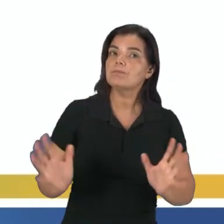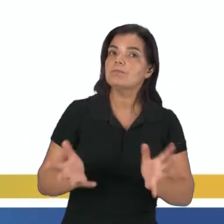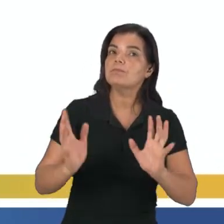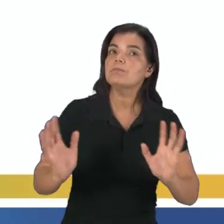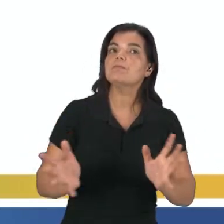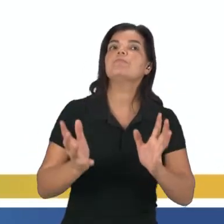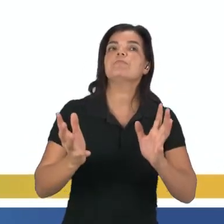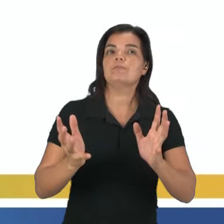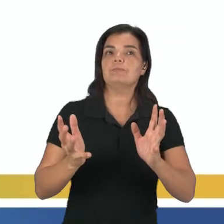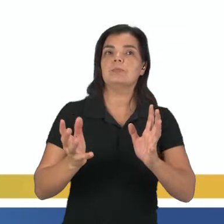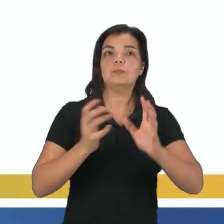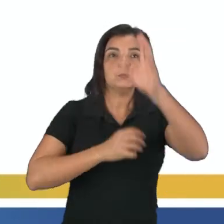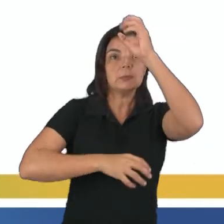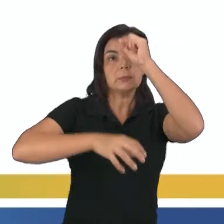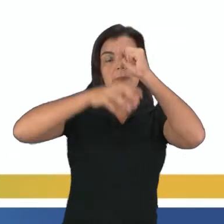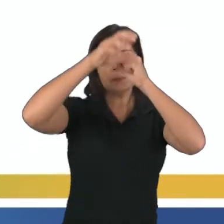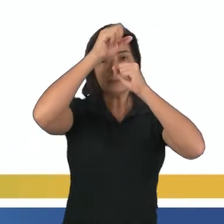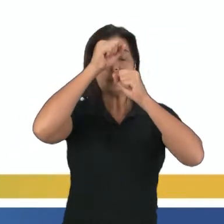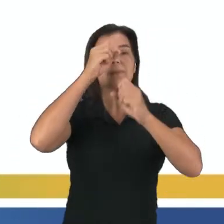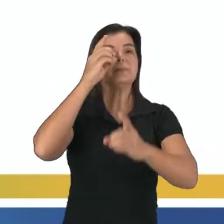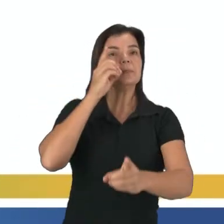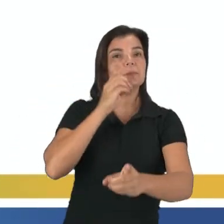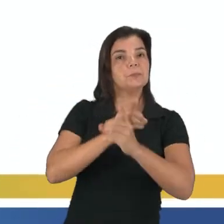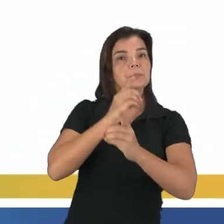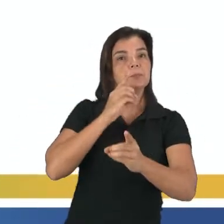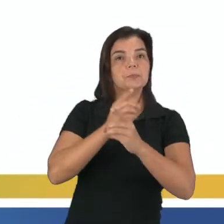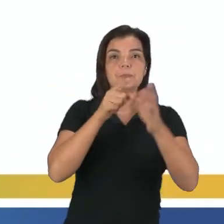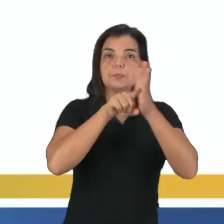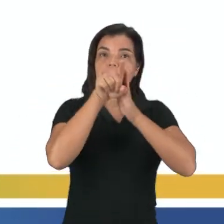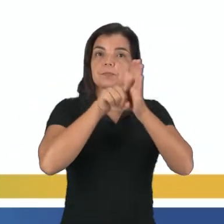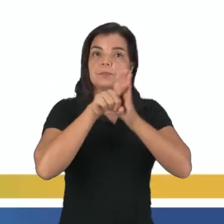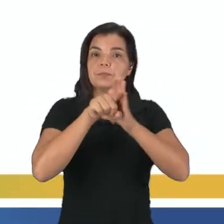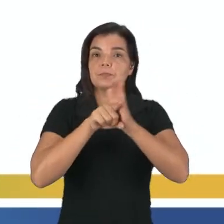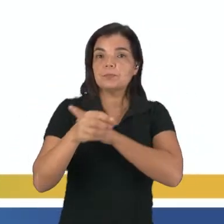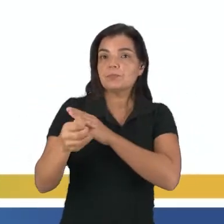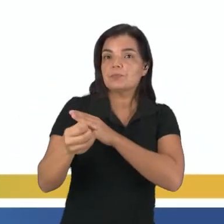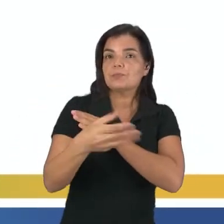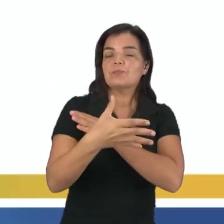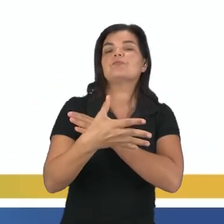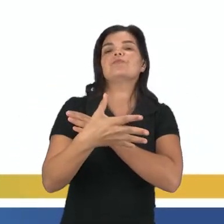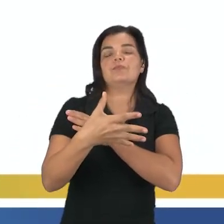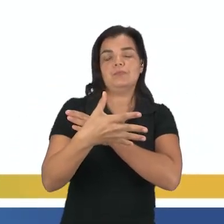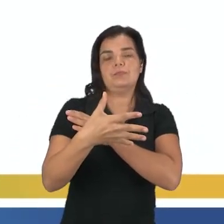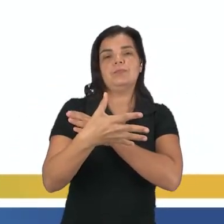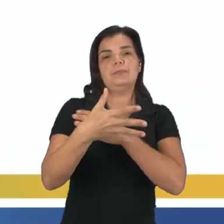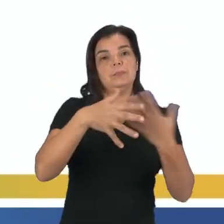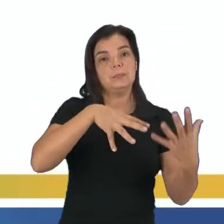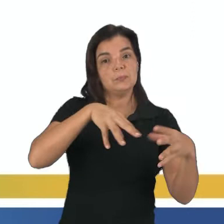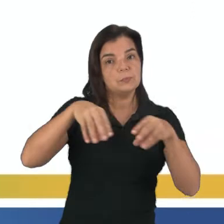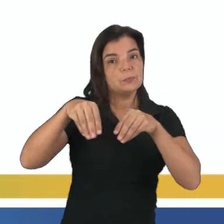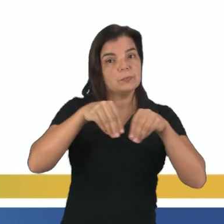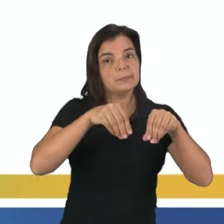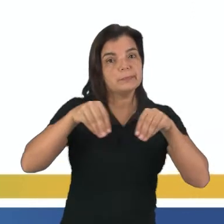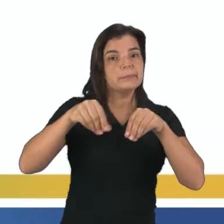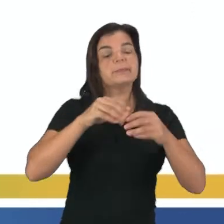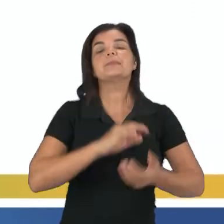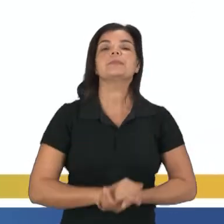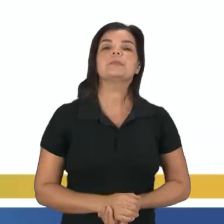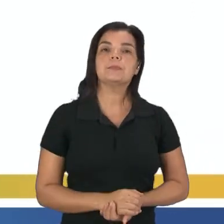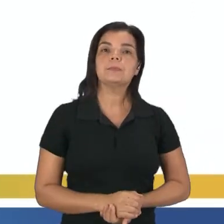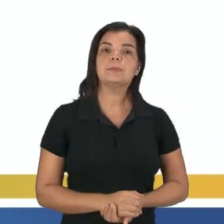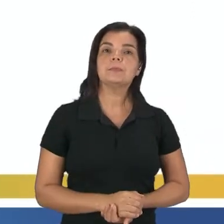isso o impulsiona a ousar no aprendimento e em descobertas científicas ou de novas terras.